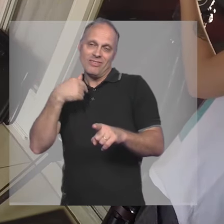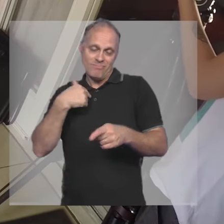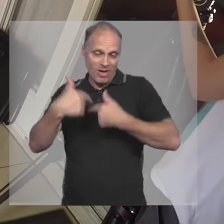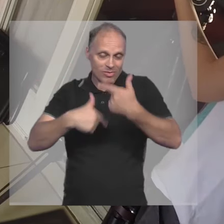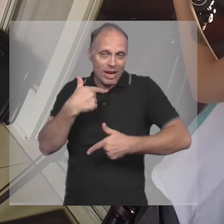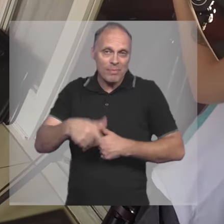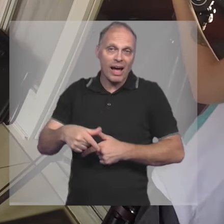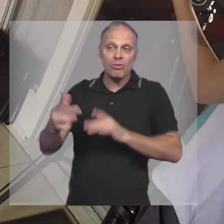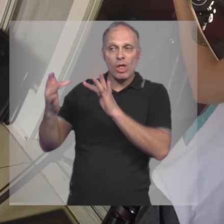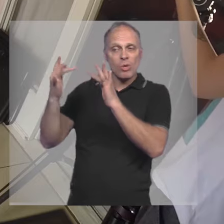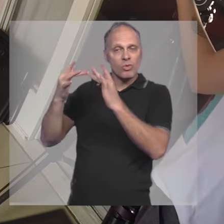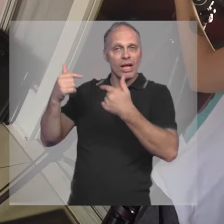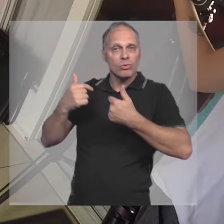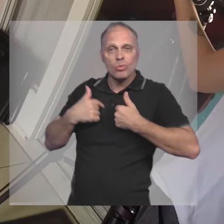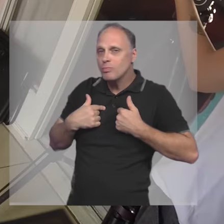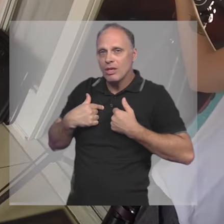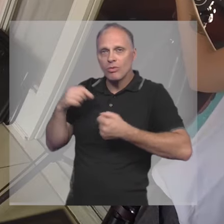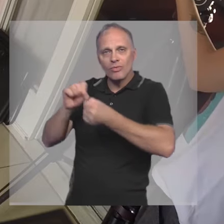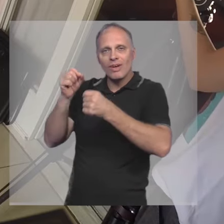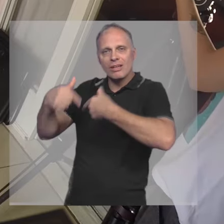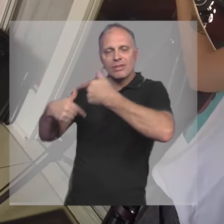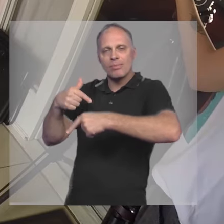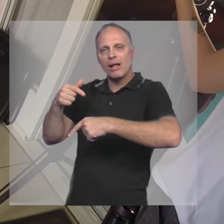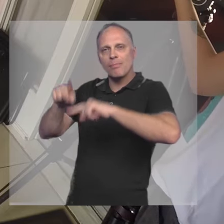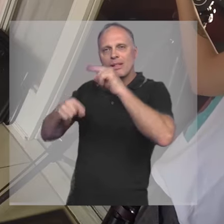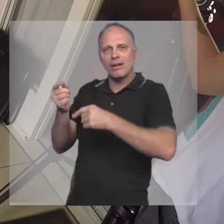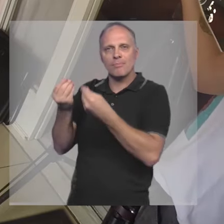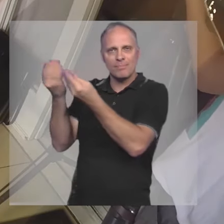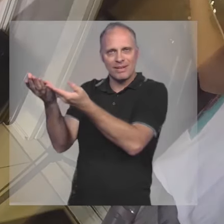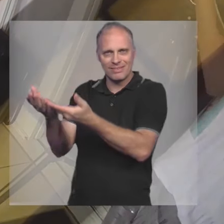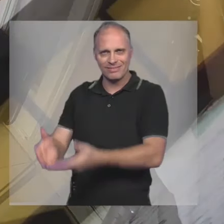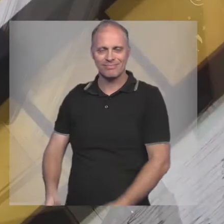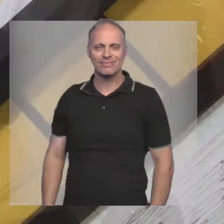tem esse feedback, é sensacional isso.